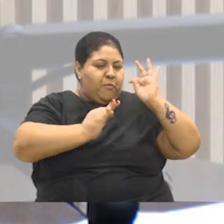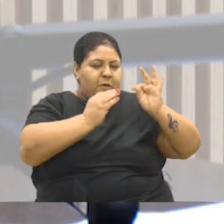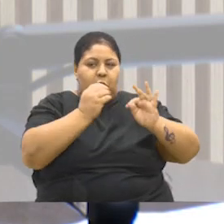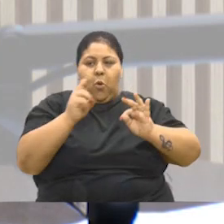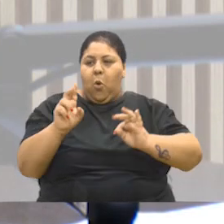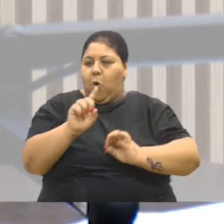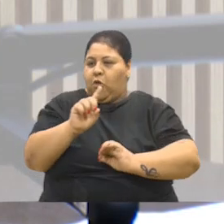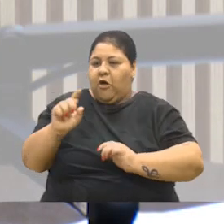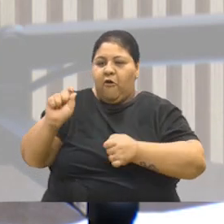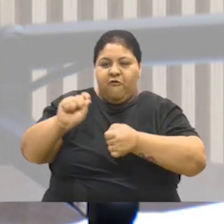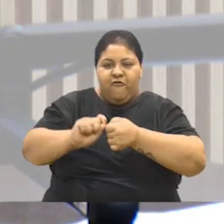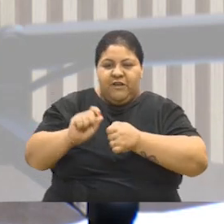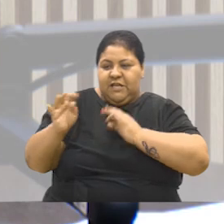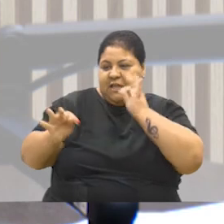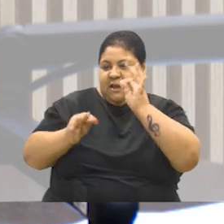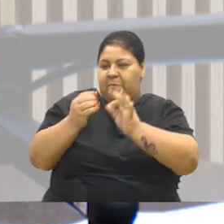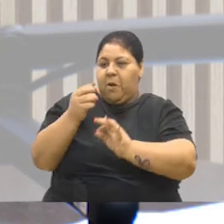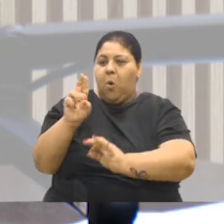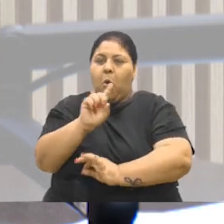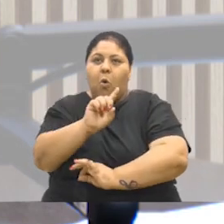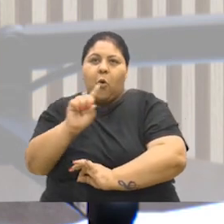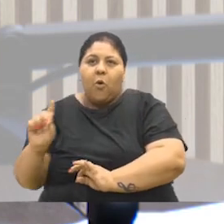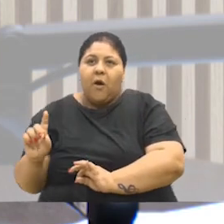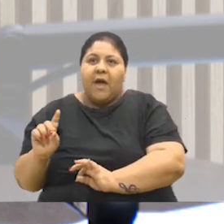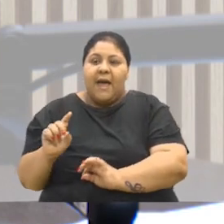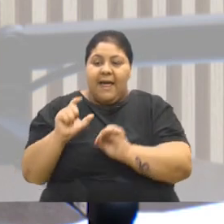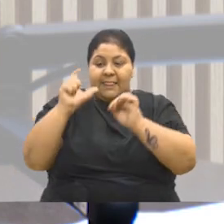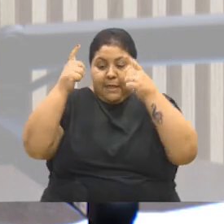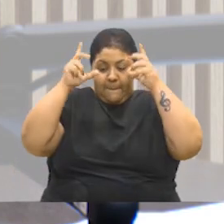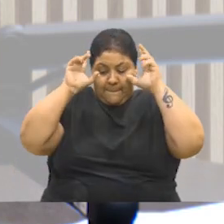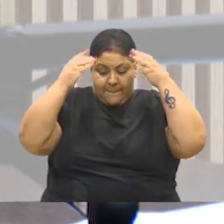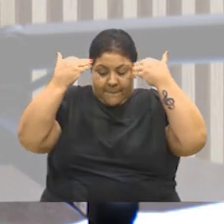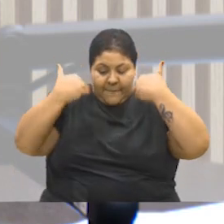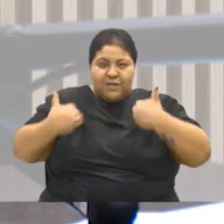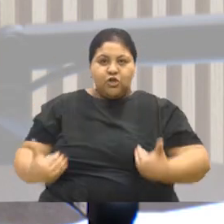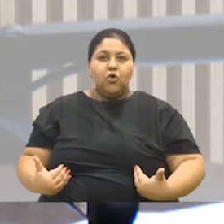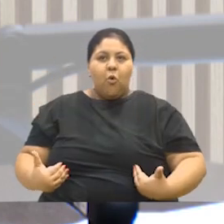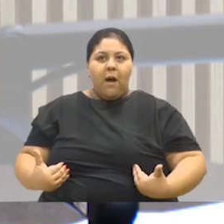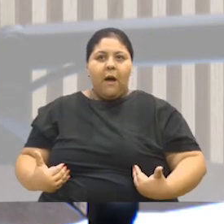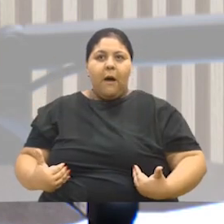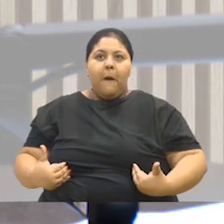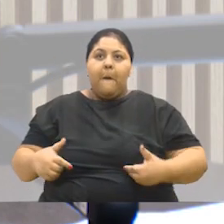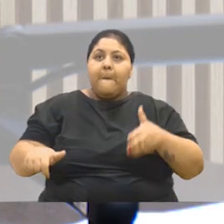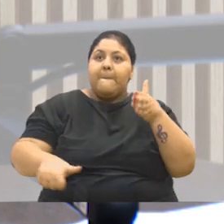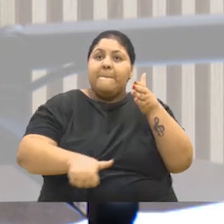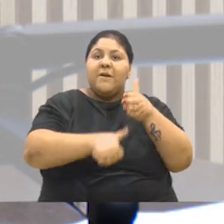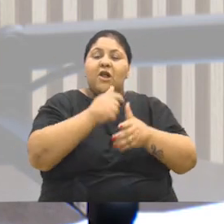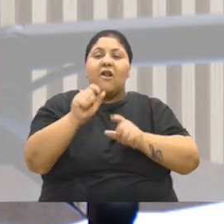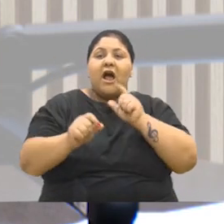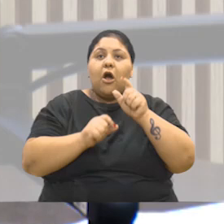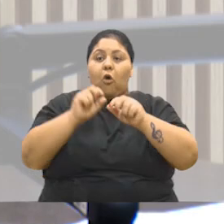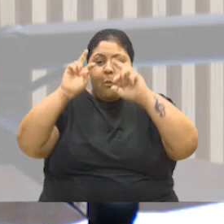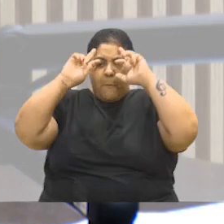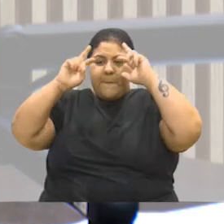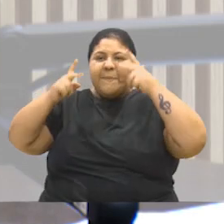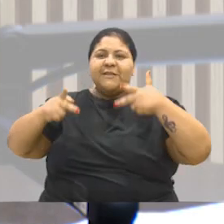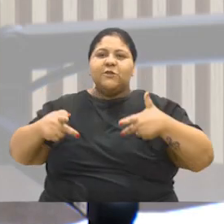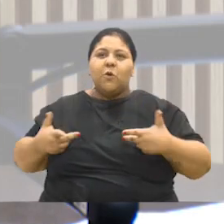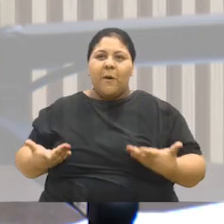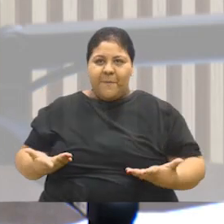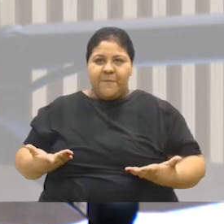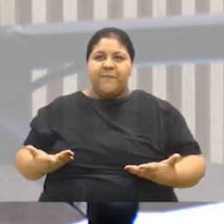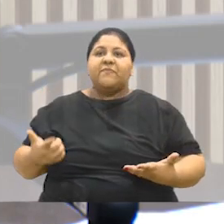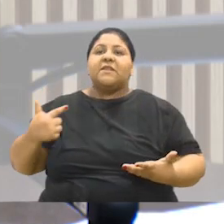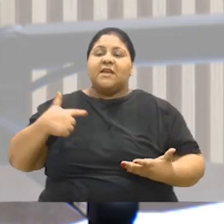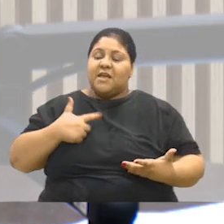fazendo uma terapia ou não, é do ser humano, é se melhorar como ser humano. Então é sim. E eu digo que